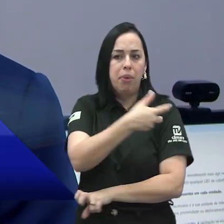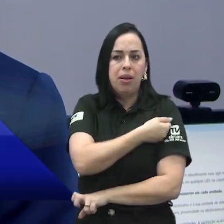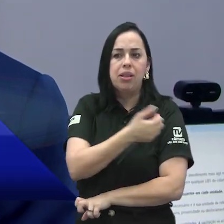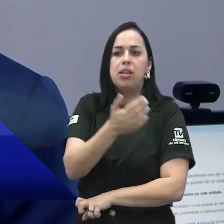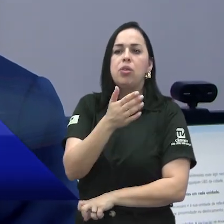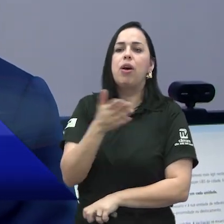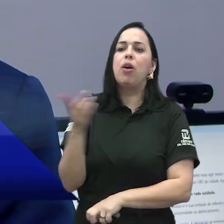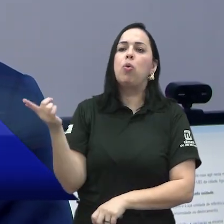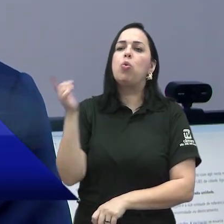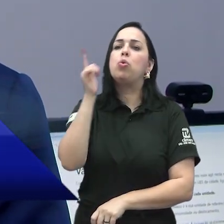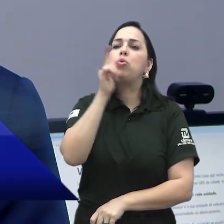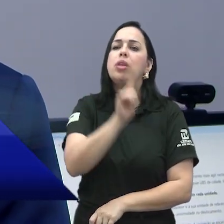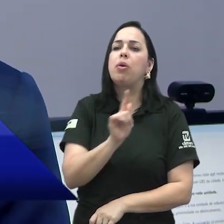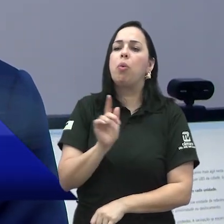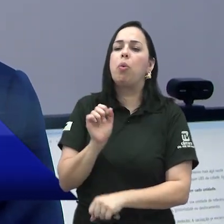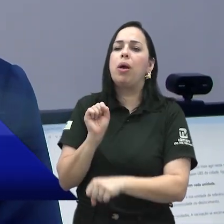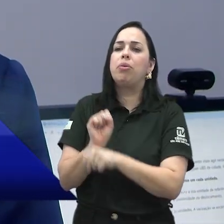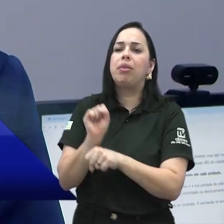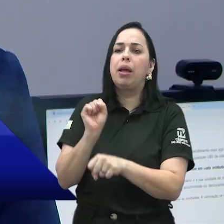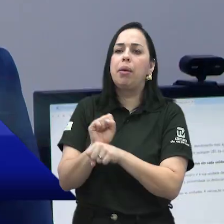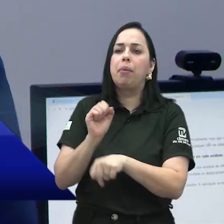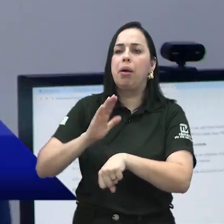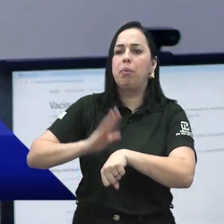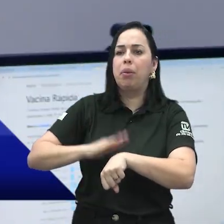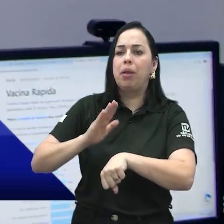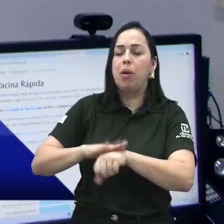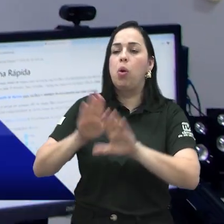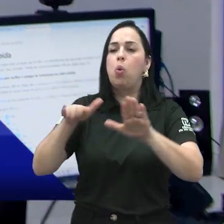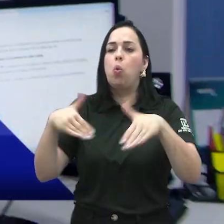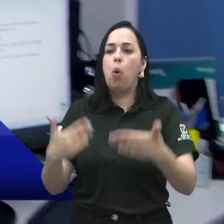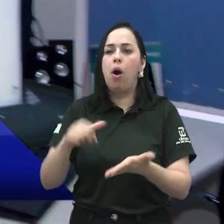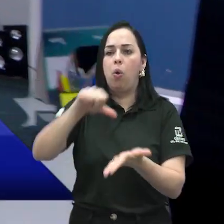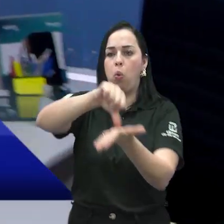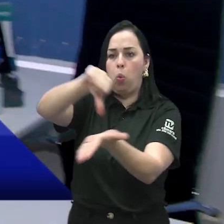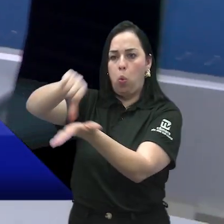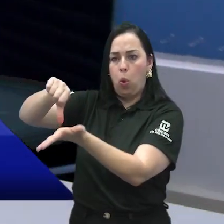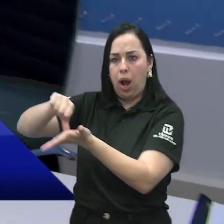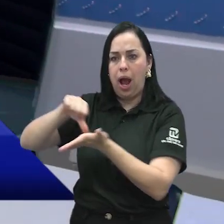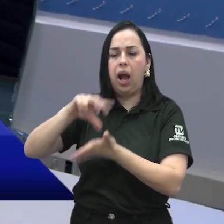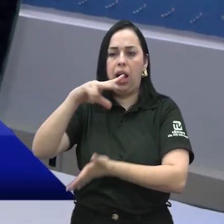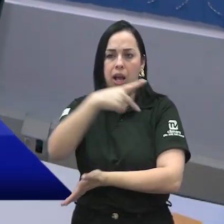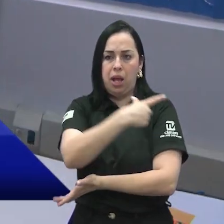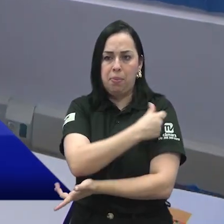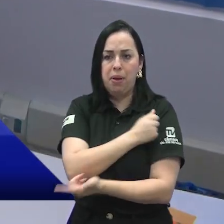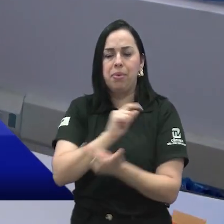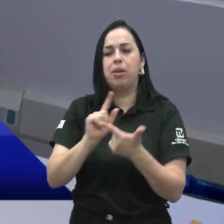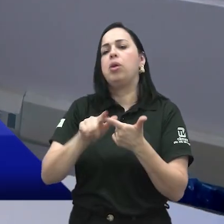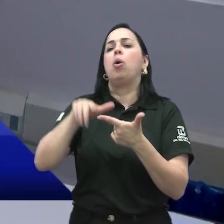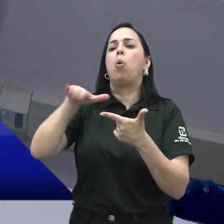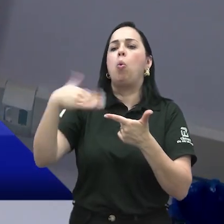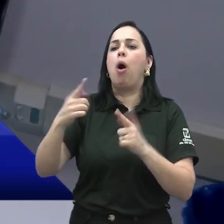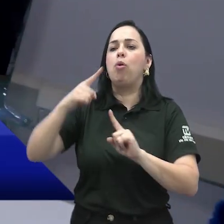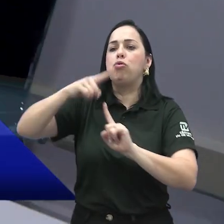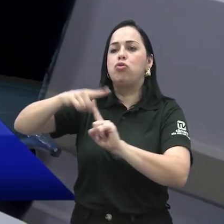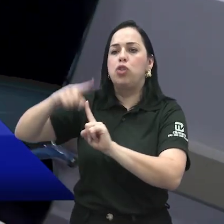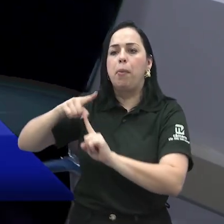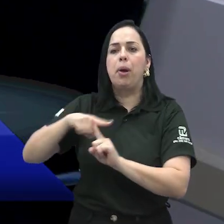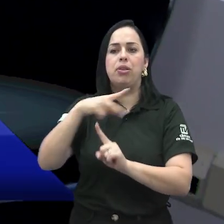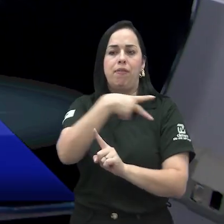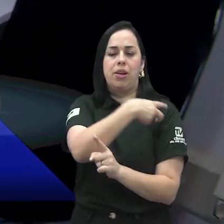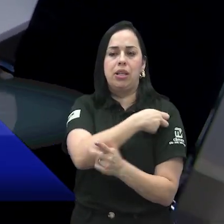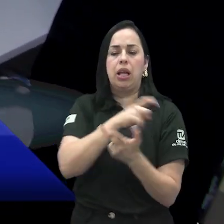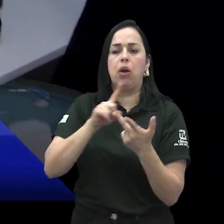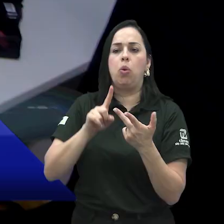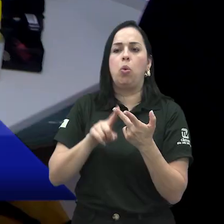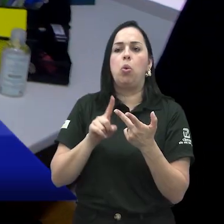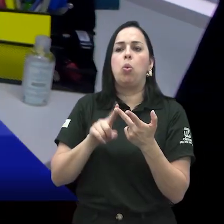os munícipes eles vão conseguir ver o tempo, as unidades disponíveis, as vacinas, os imunizantes disponíveis,